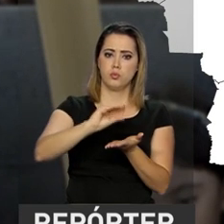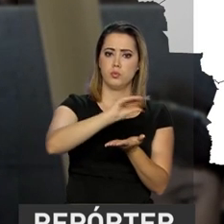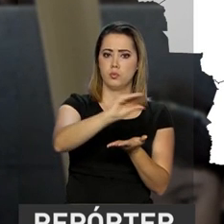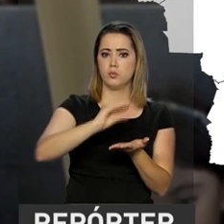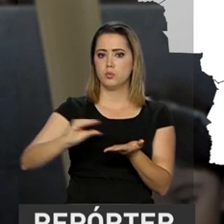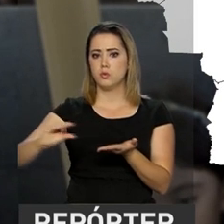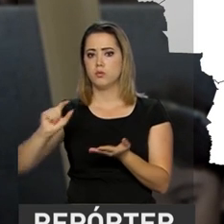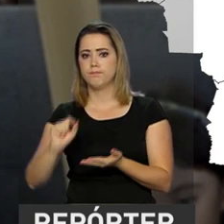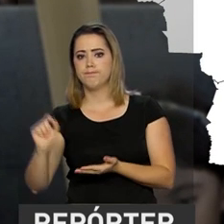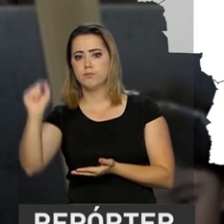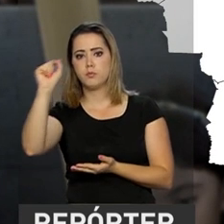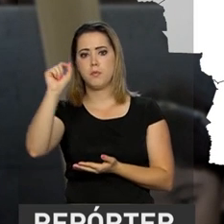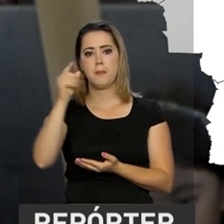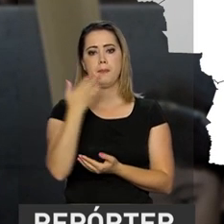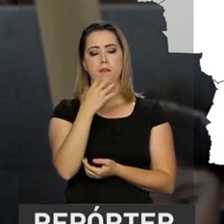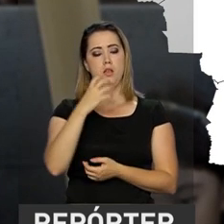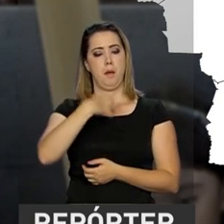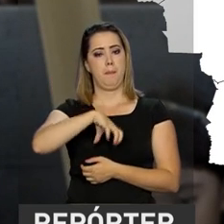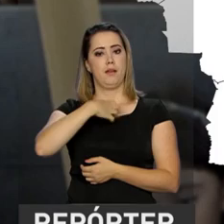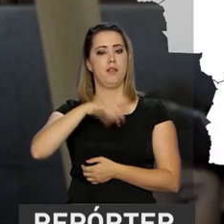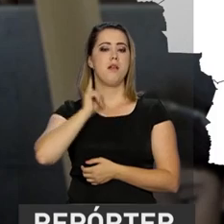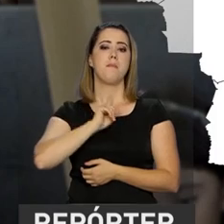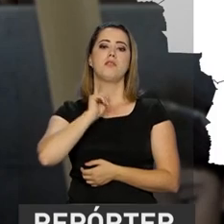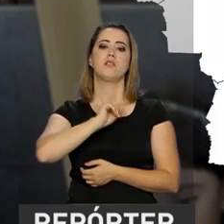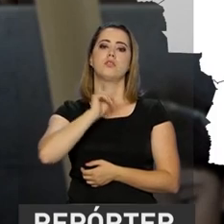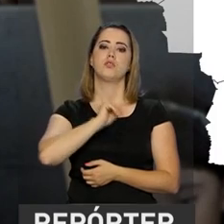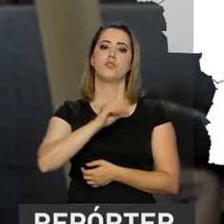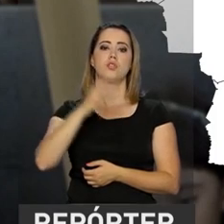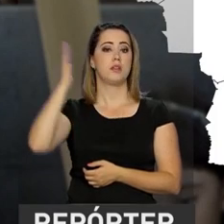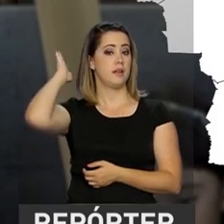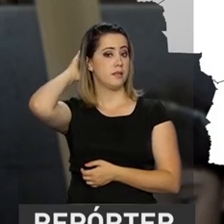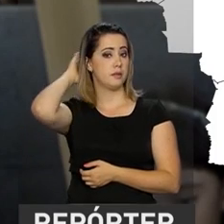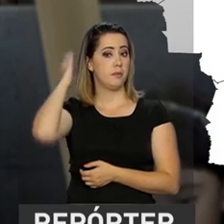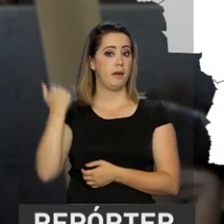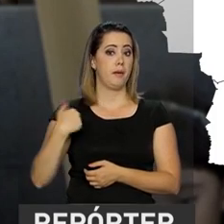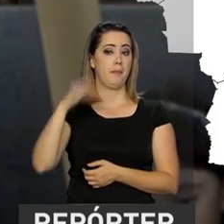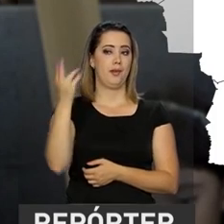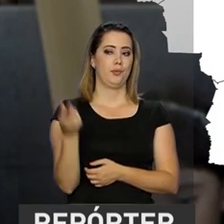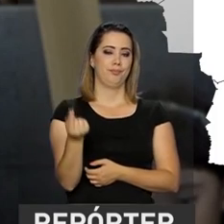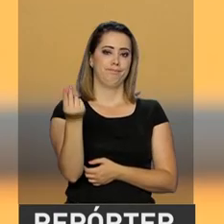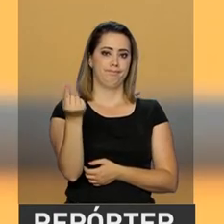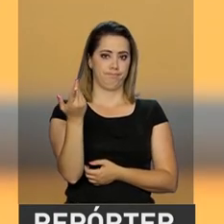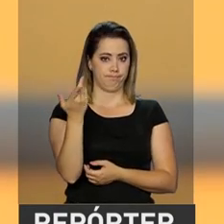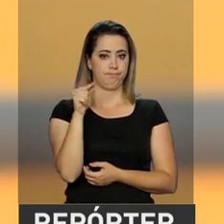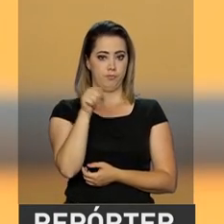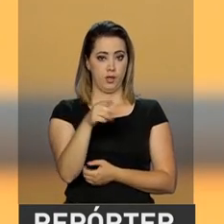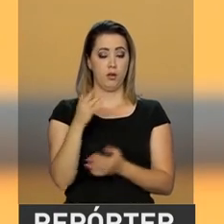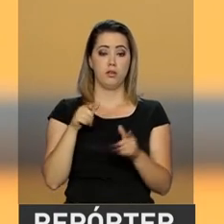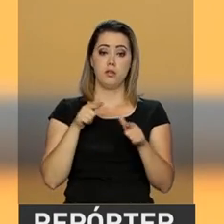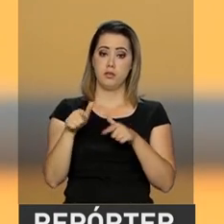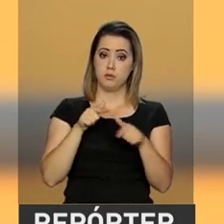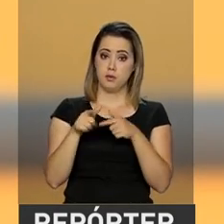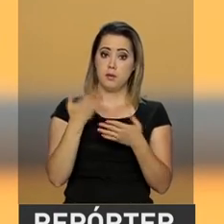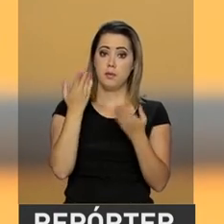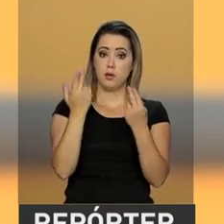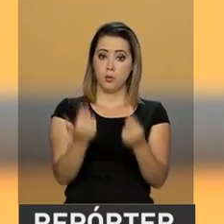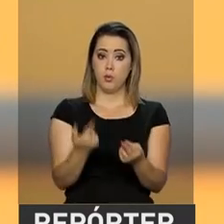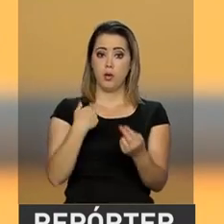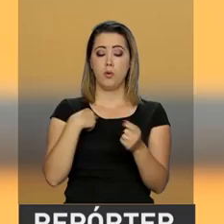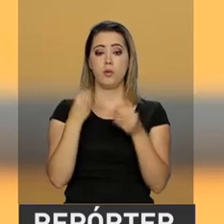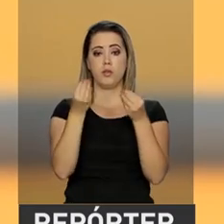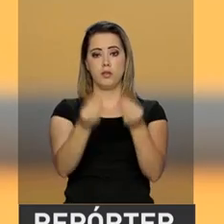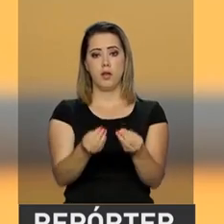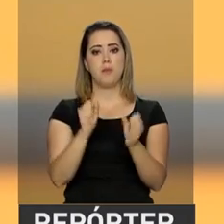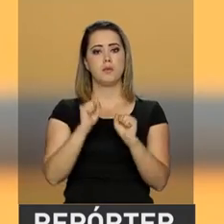maiores volumes foram para Bahia, Minas Gerais e Pará. São ações como essa que garantem que Felipe frequente